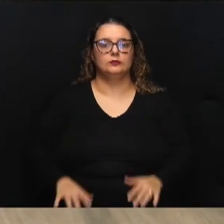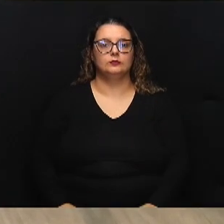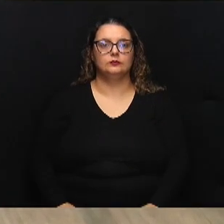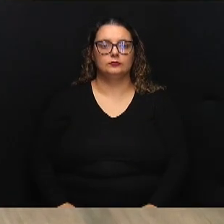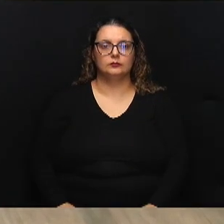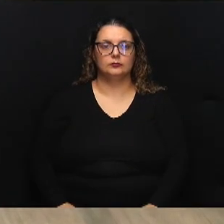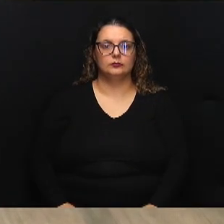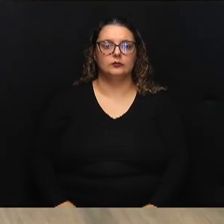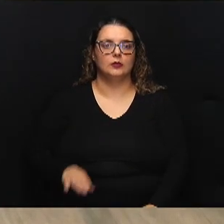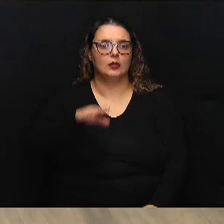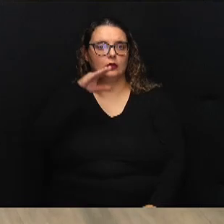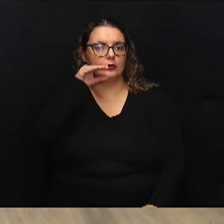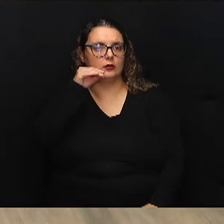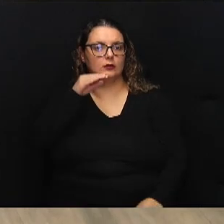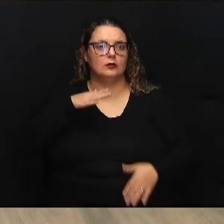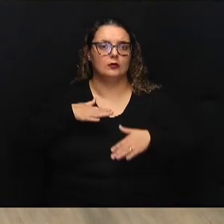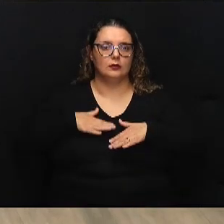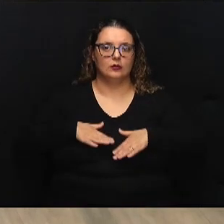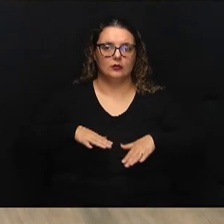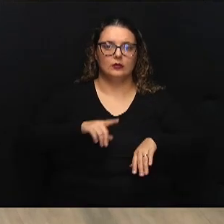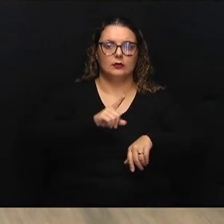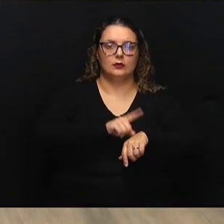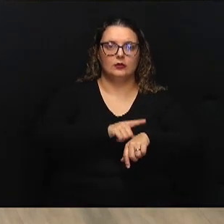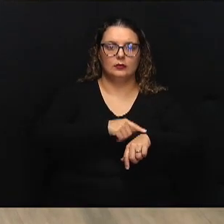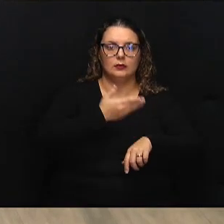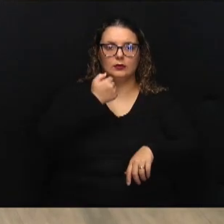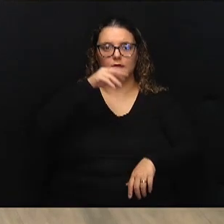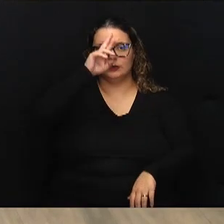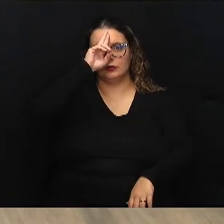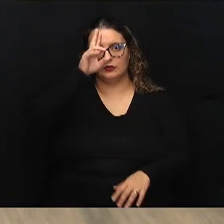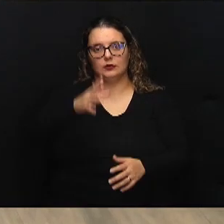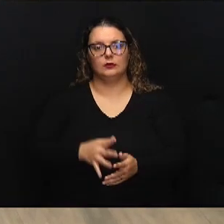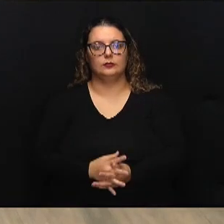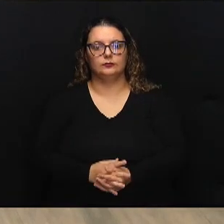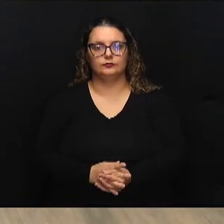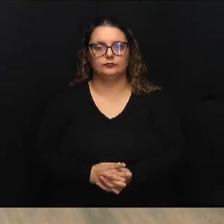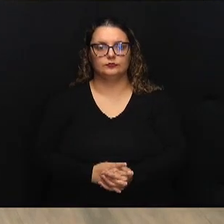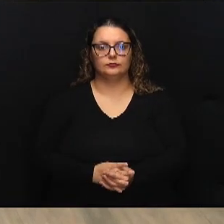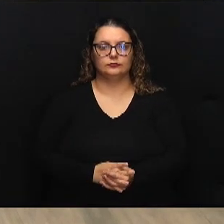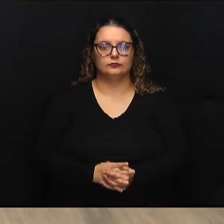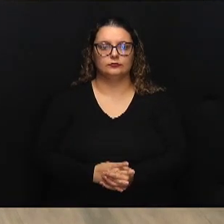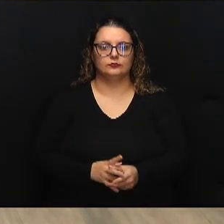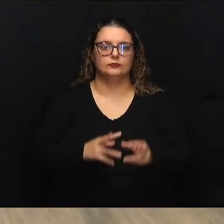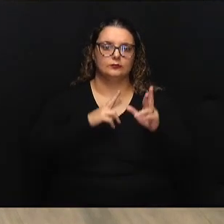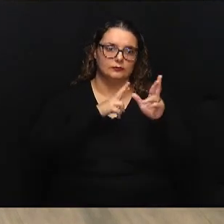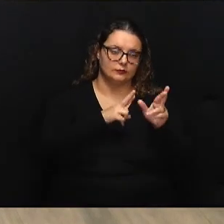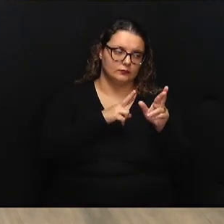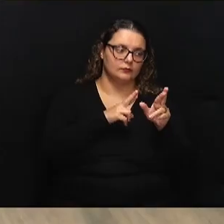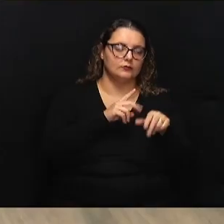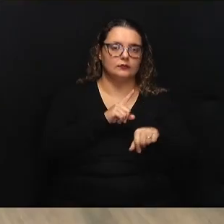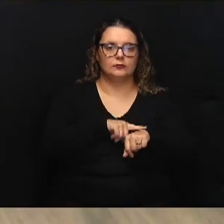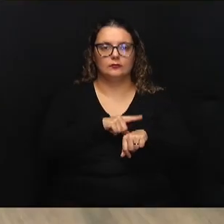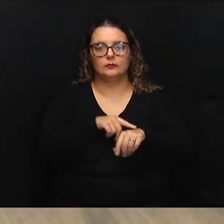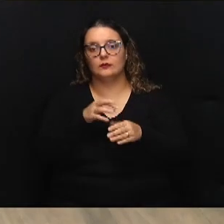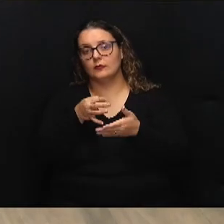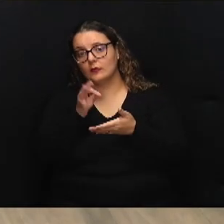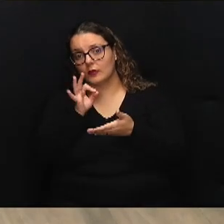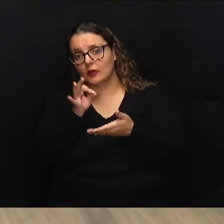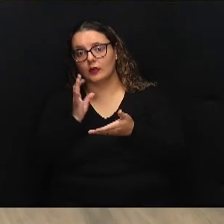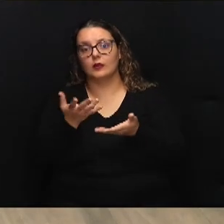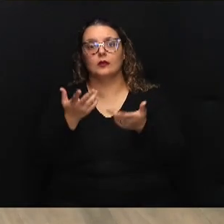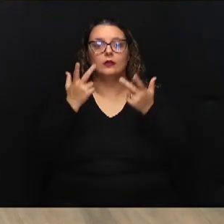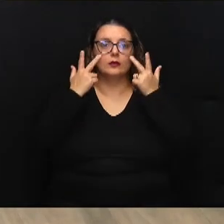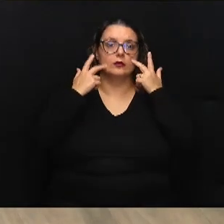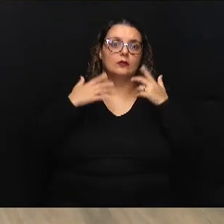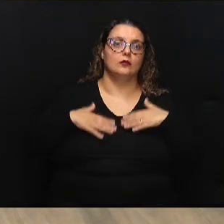para o funcionário descansar na hora do almoço, de repente tira ali uns minutinhos para tomar um café tranquilo,